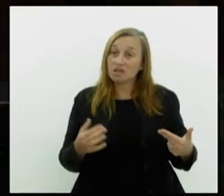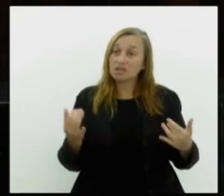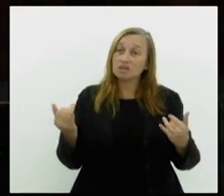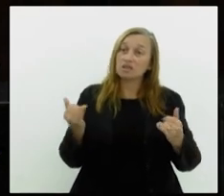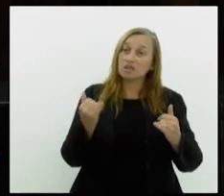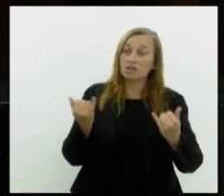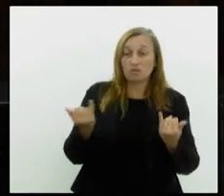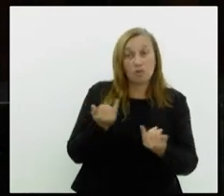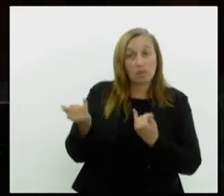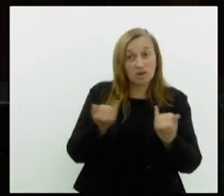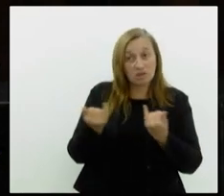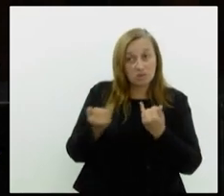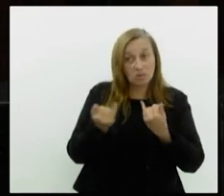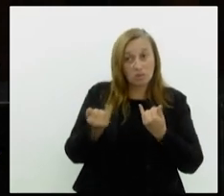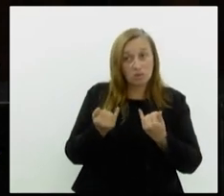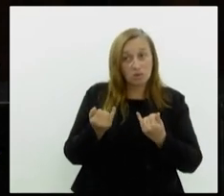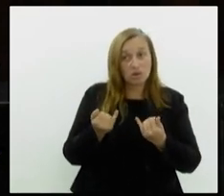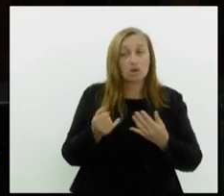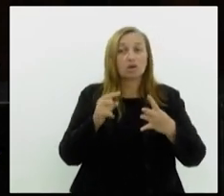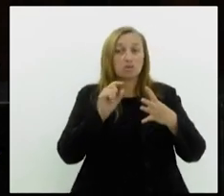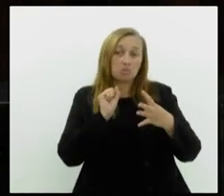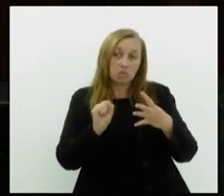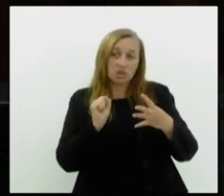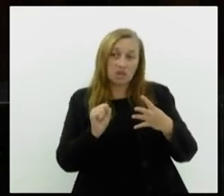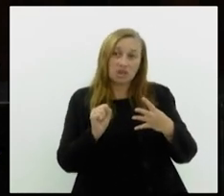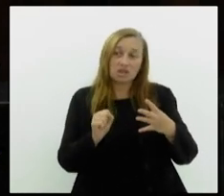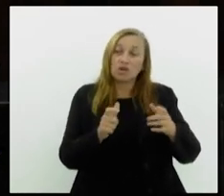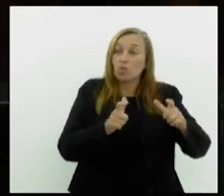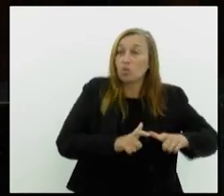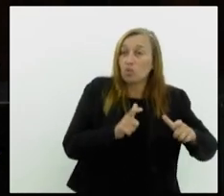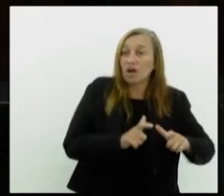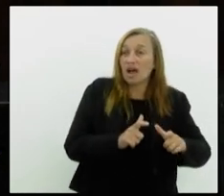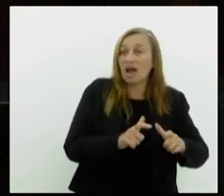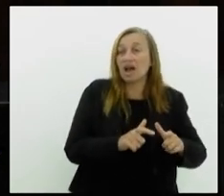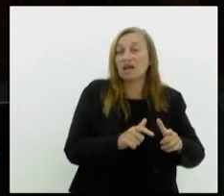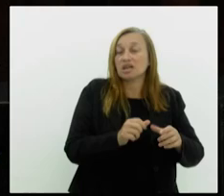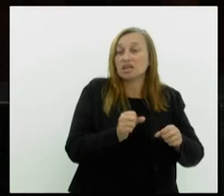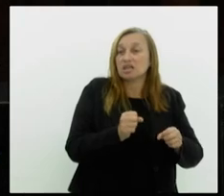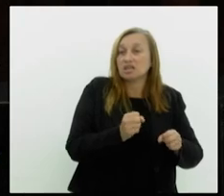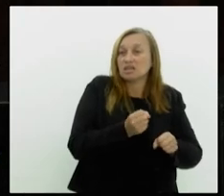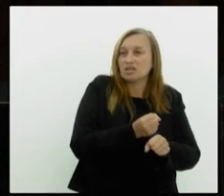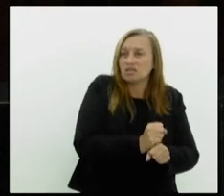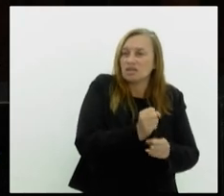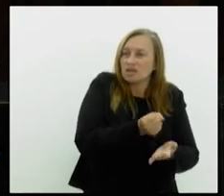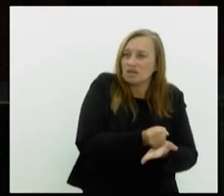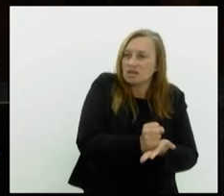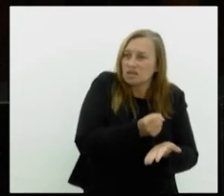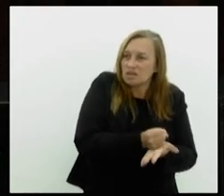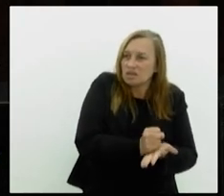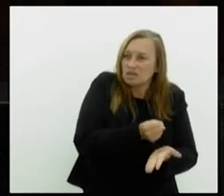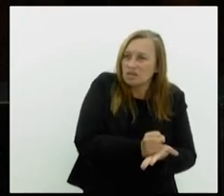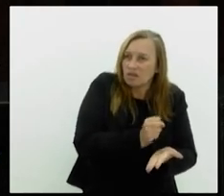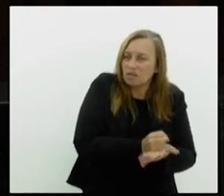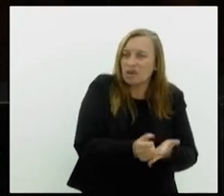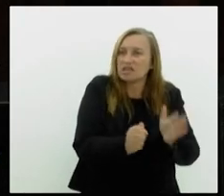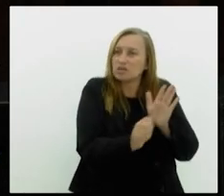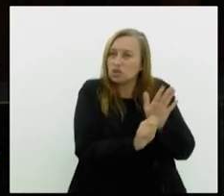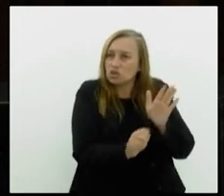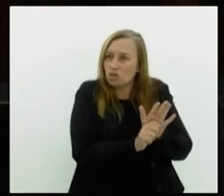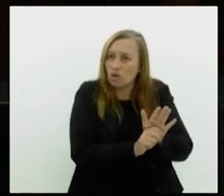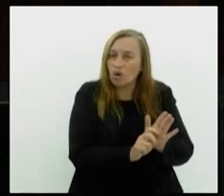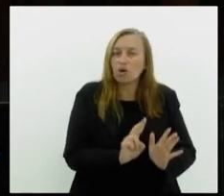levantadas de que seria uma usina de refino de droga, que seria a manufatura do couro na região ou que seria